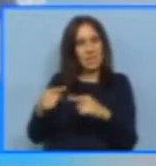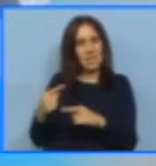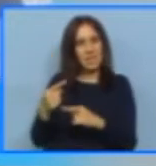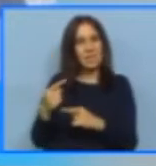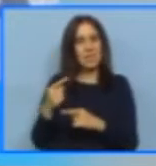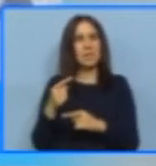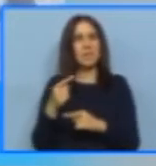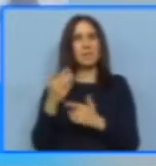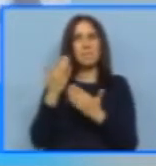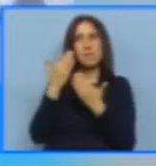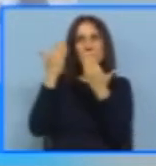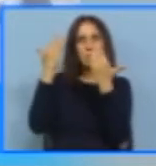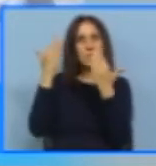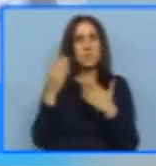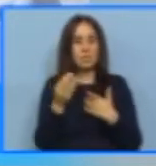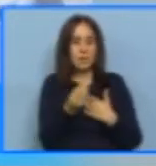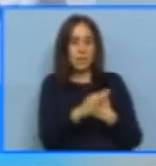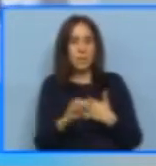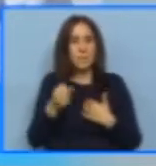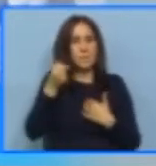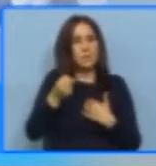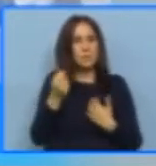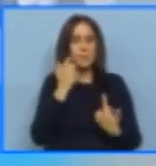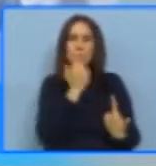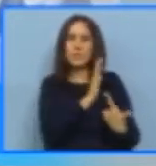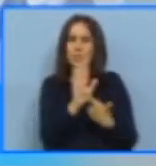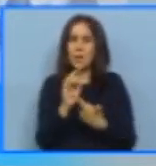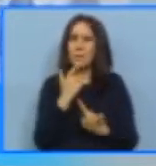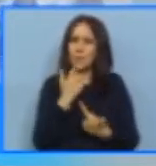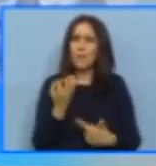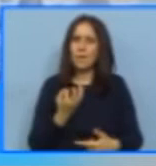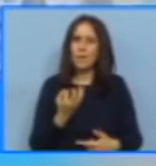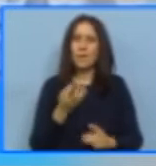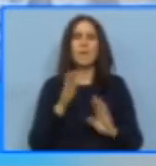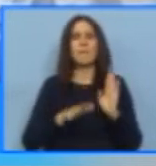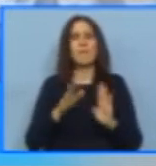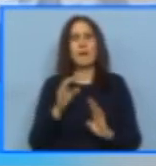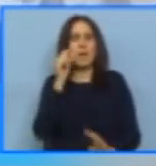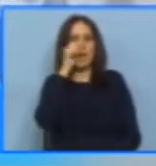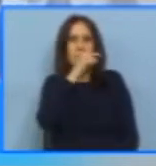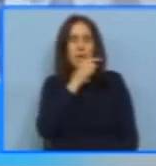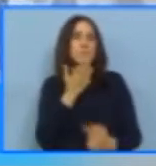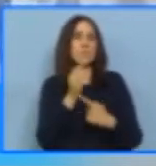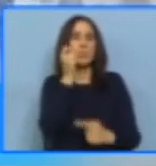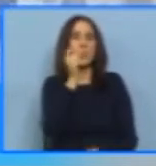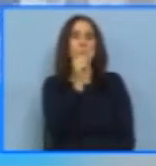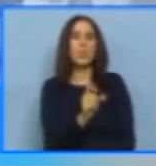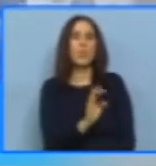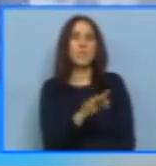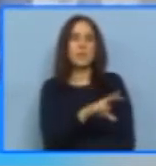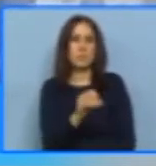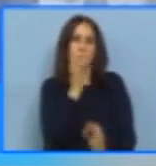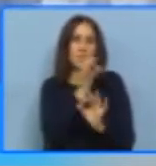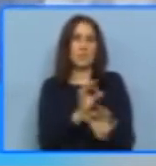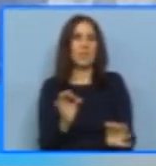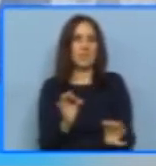dimensão da ação de graças. Os pastorinhos também nos mostraram e de que maneira, não é? Às vezes passa mais despercebida, por exemplo, o Francisco era espetacular, não